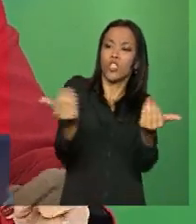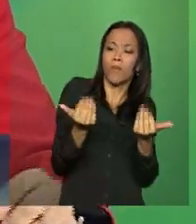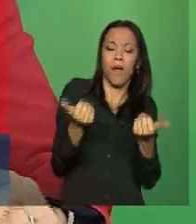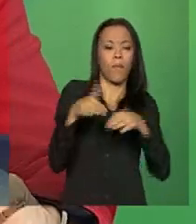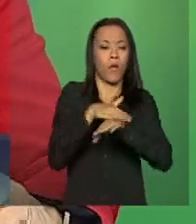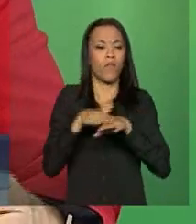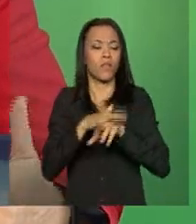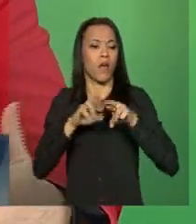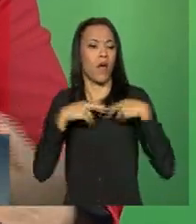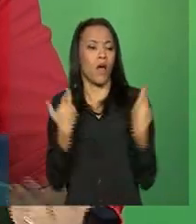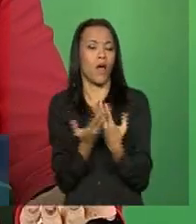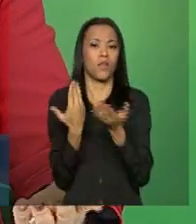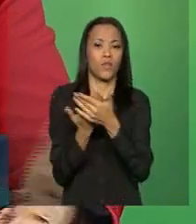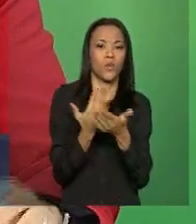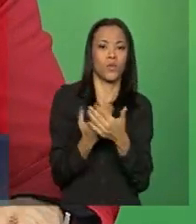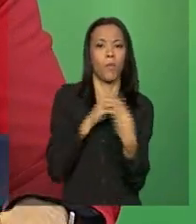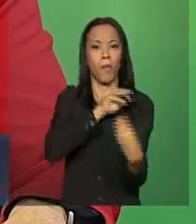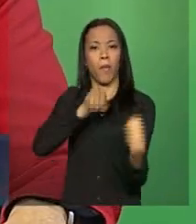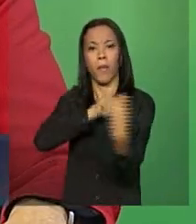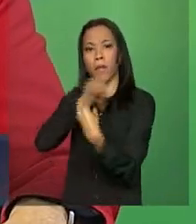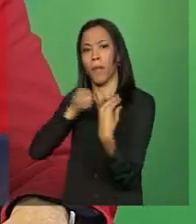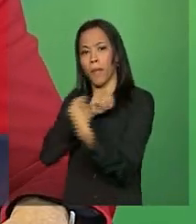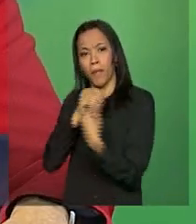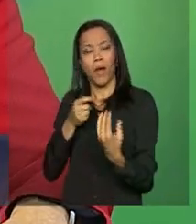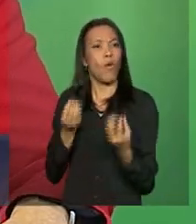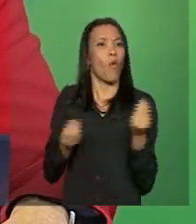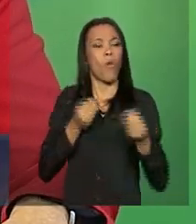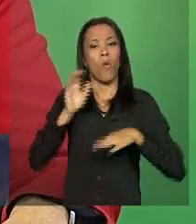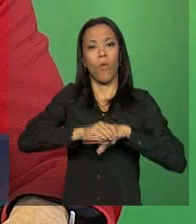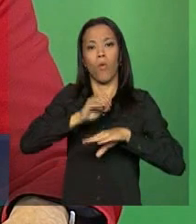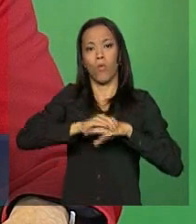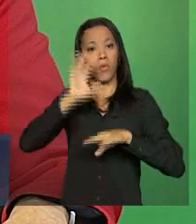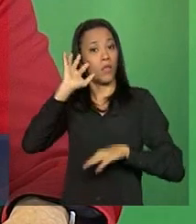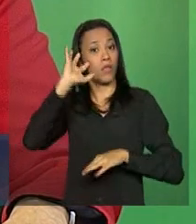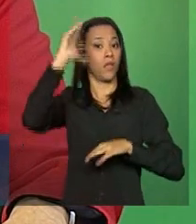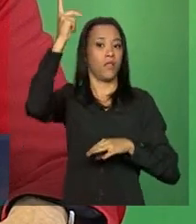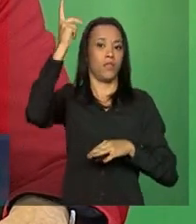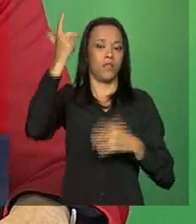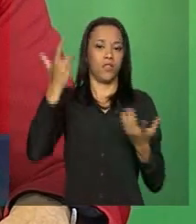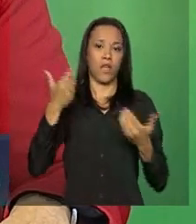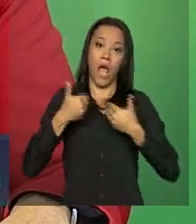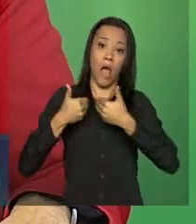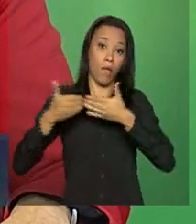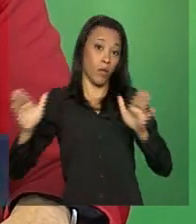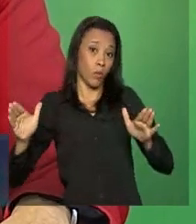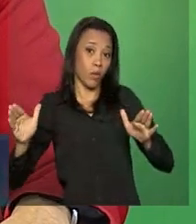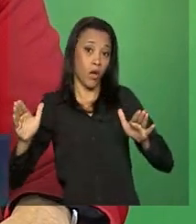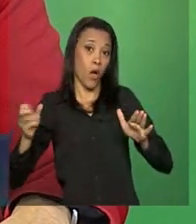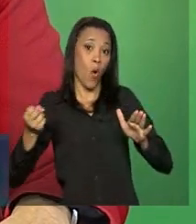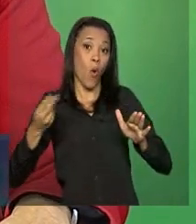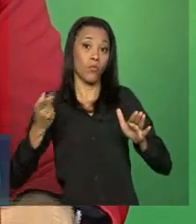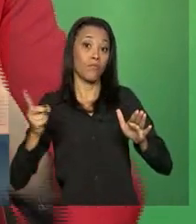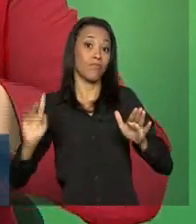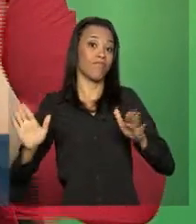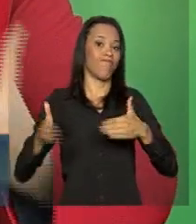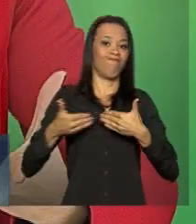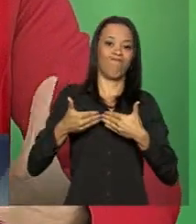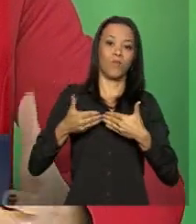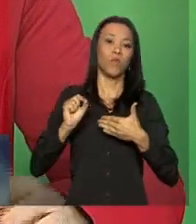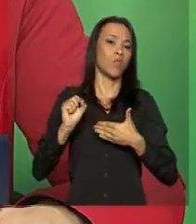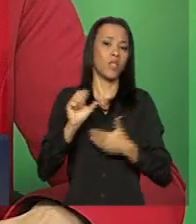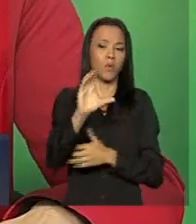viabilidade para podermos, na sequência, decidir pela abertura ou não do capital em